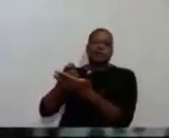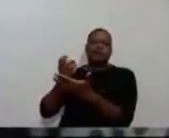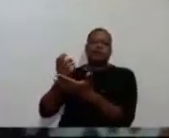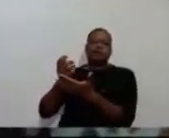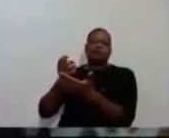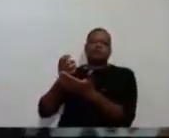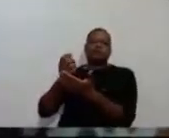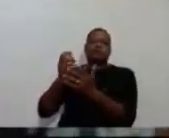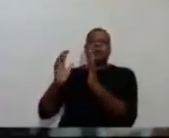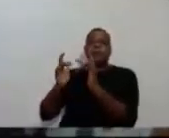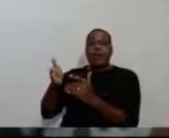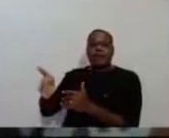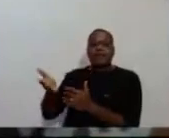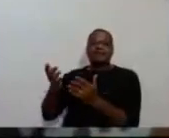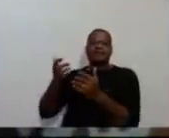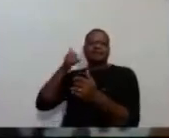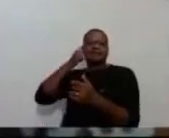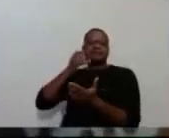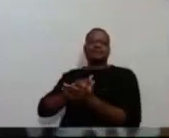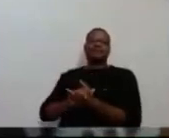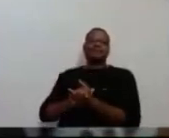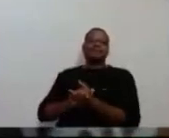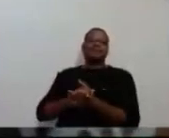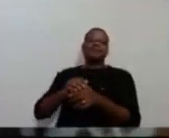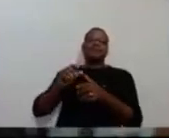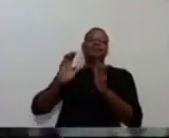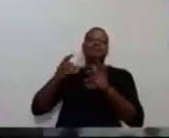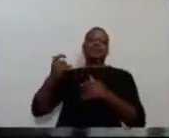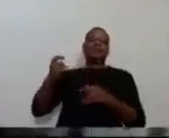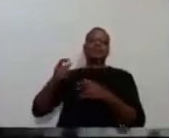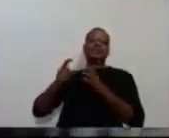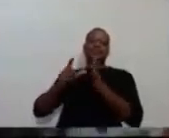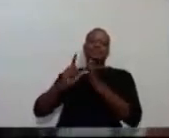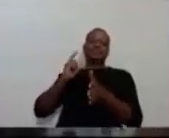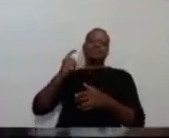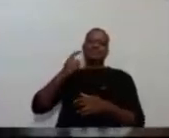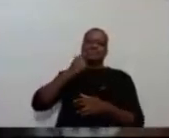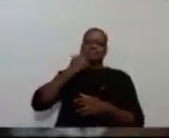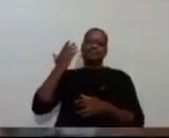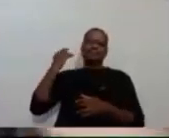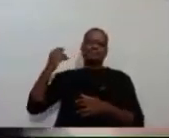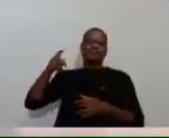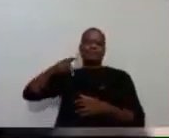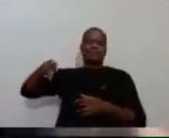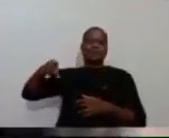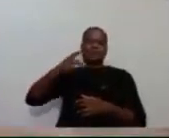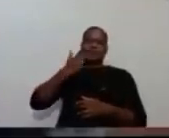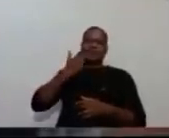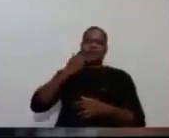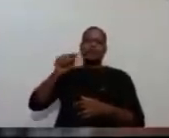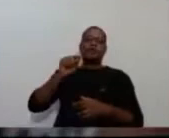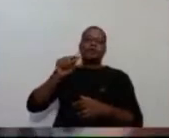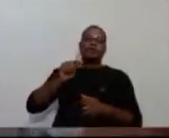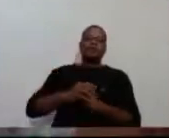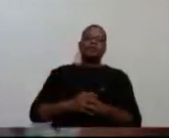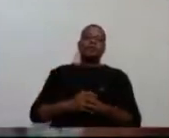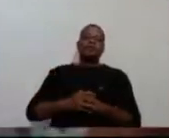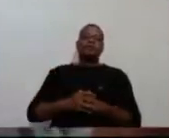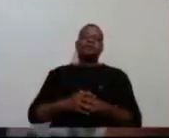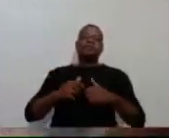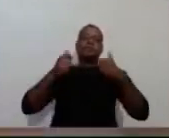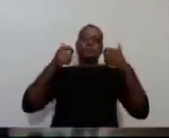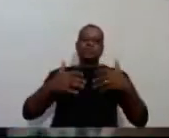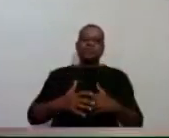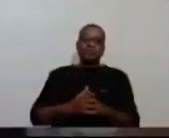professora falando num TED que, inclusive, tem confissões via aplicativo. Você pode até se confessar com o padre via